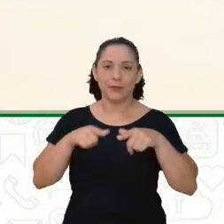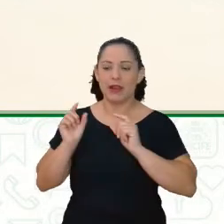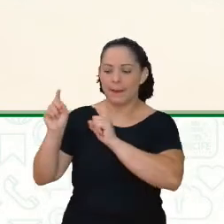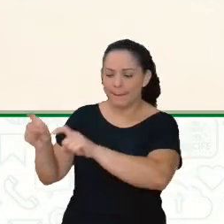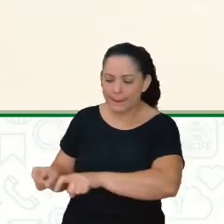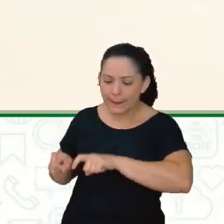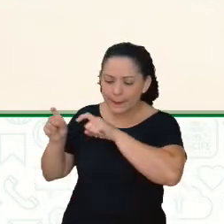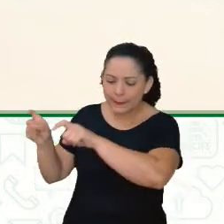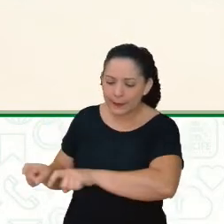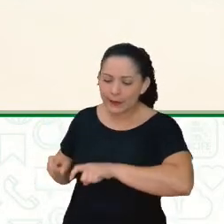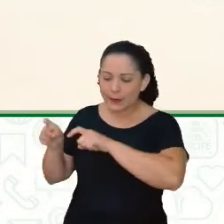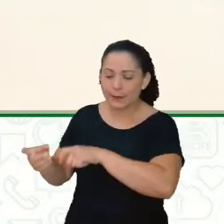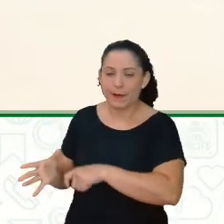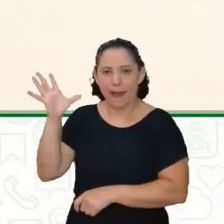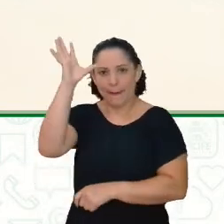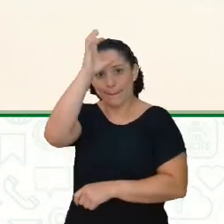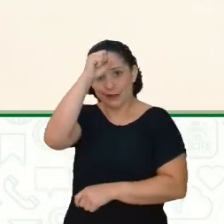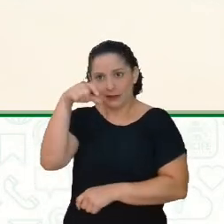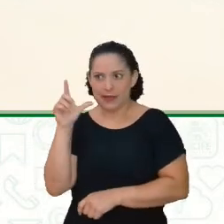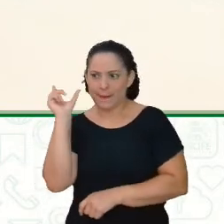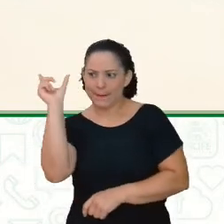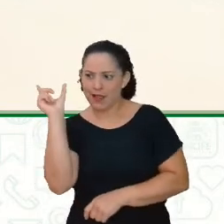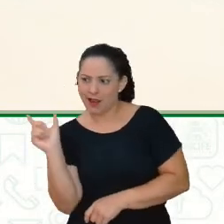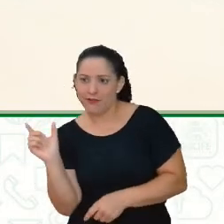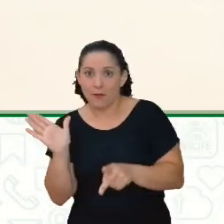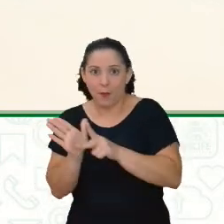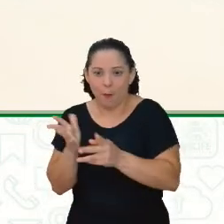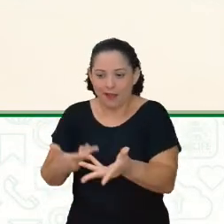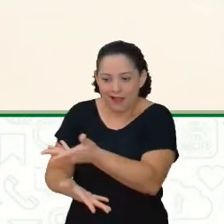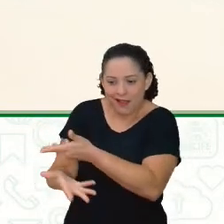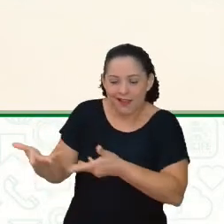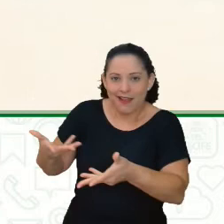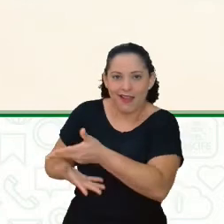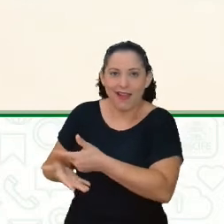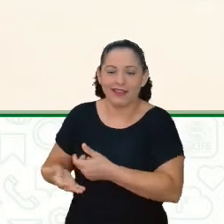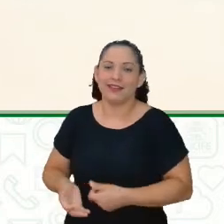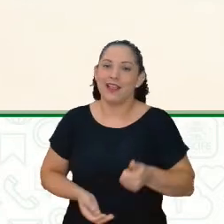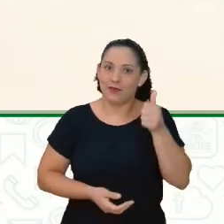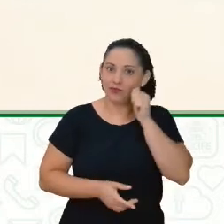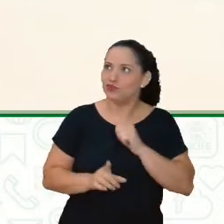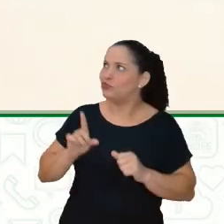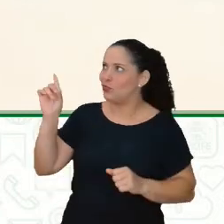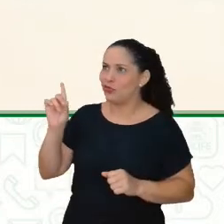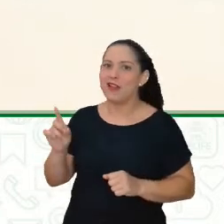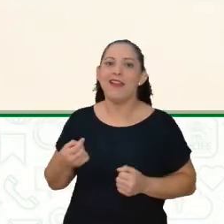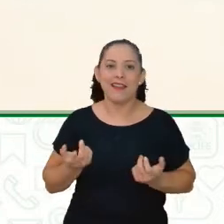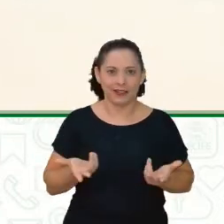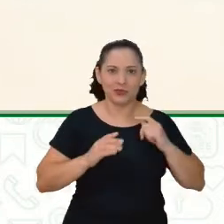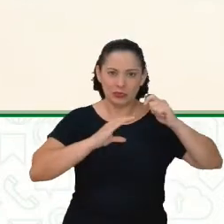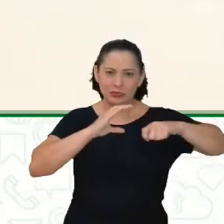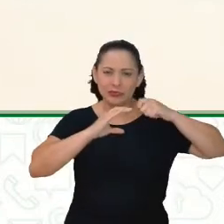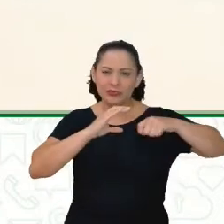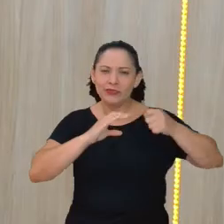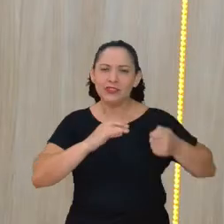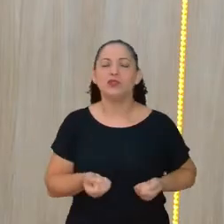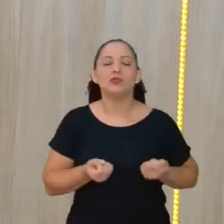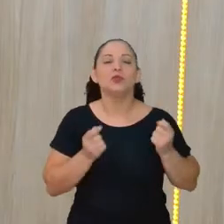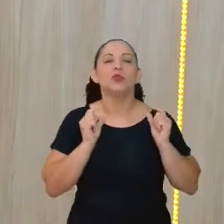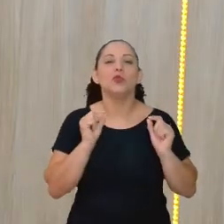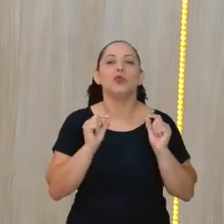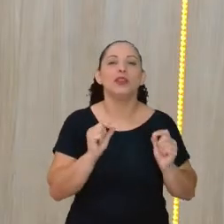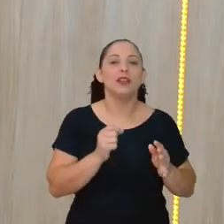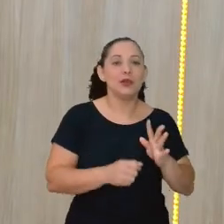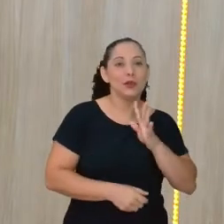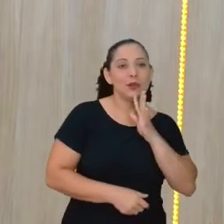aprendia as palavras cana, enxada, terra, colheita. Dona Cícera, que aí é doméstica, a gente pode trabalhar as